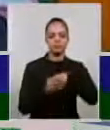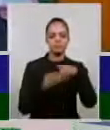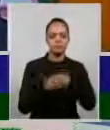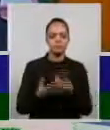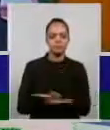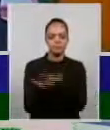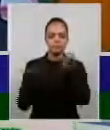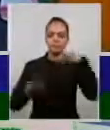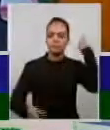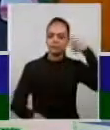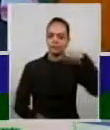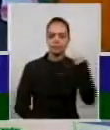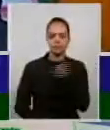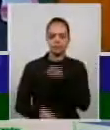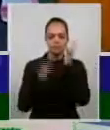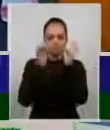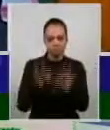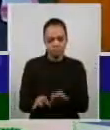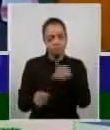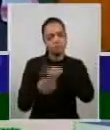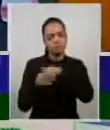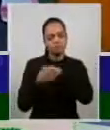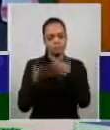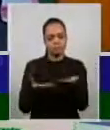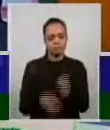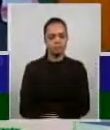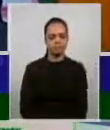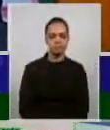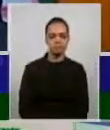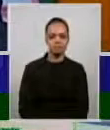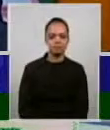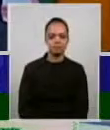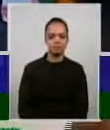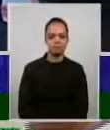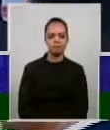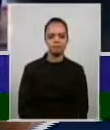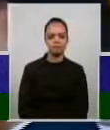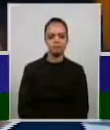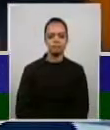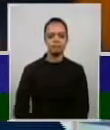Votação, senhores vereadores, nós vamos encerrar a votação.